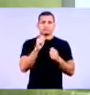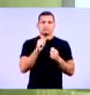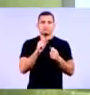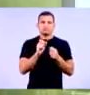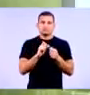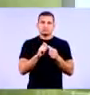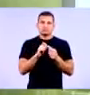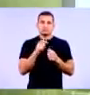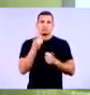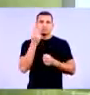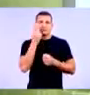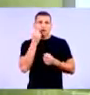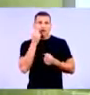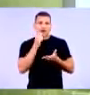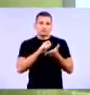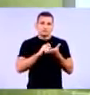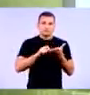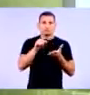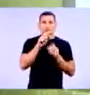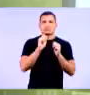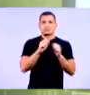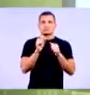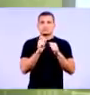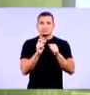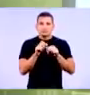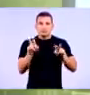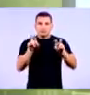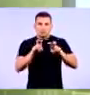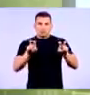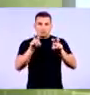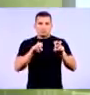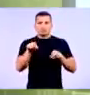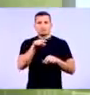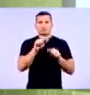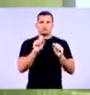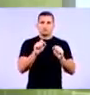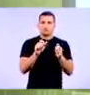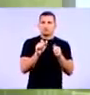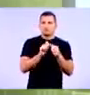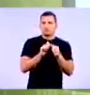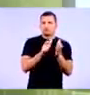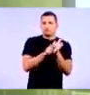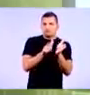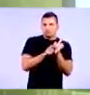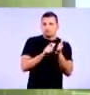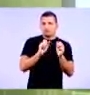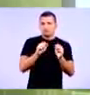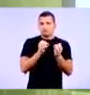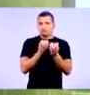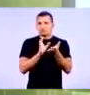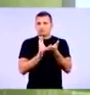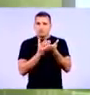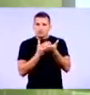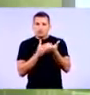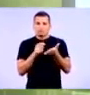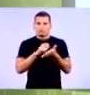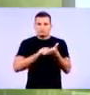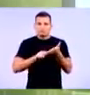pode fazer no computador, que você pode fazer numa folha de sulfite, você pode fazer no caderno, ou pode